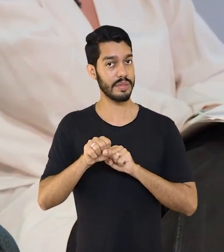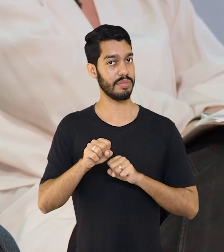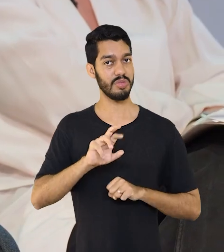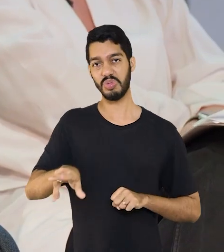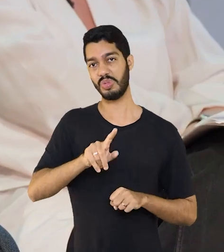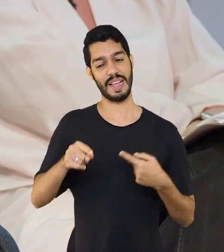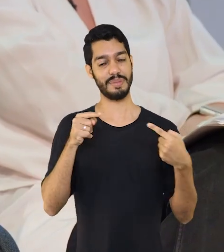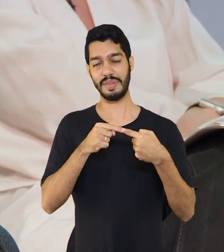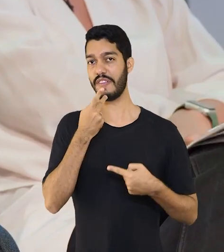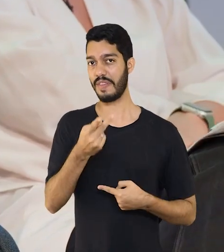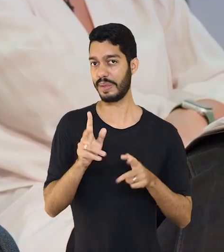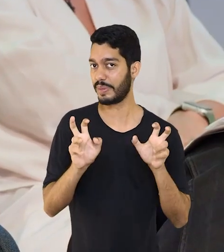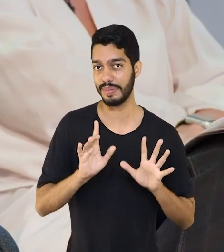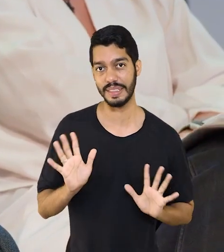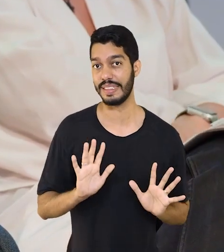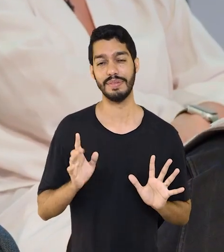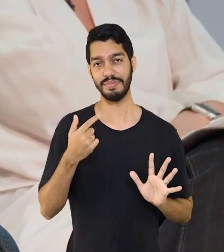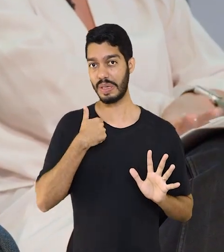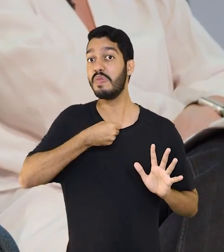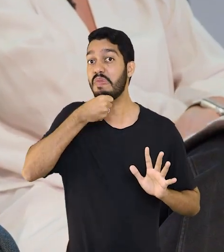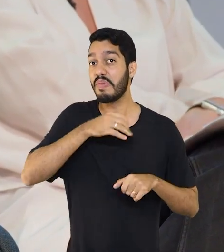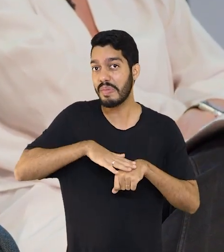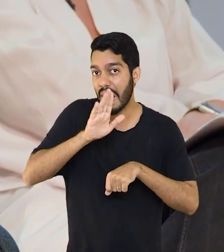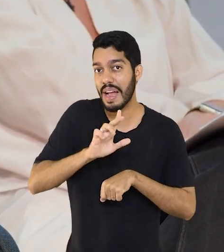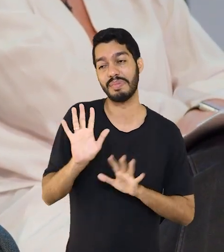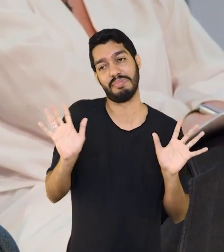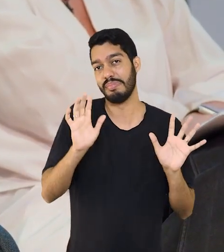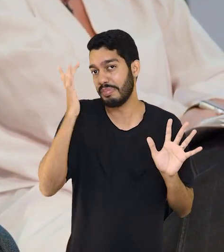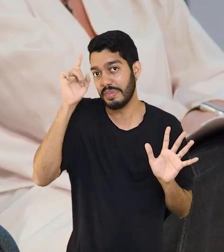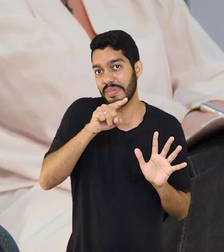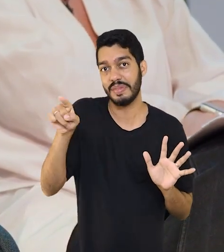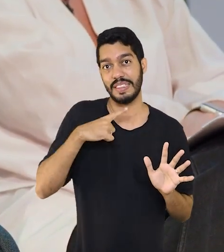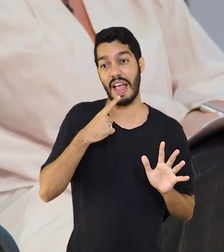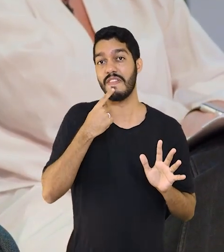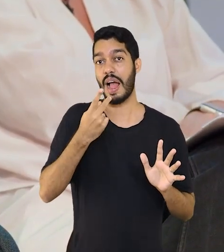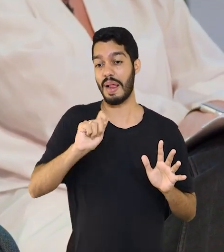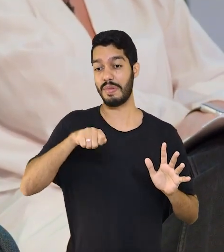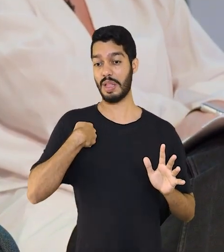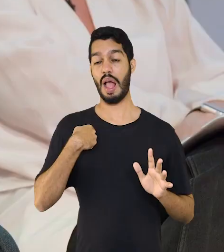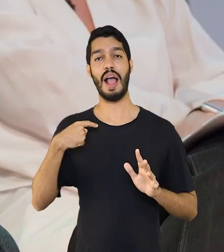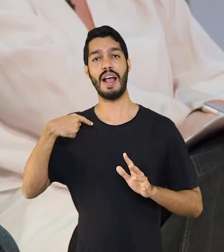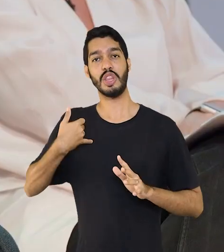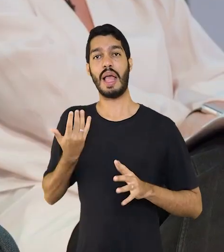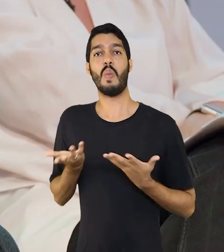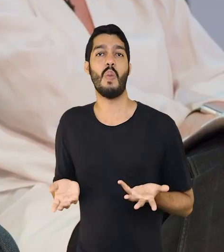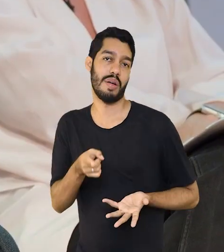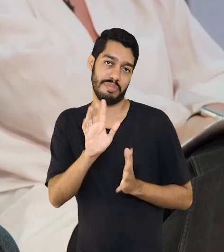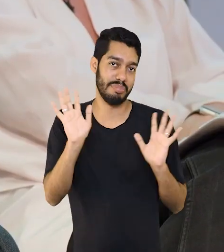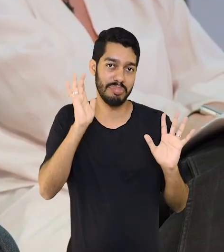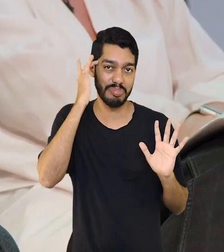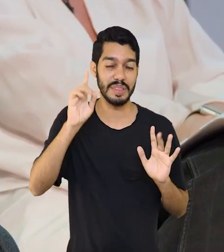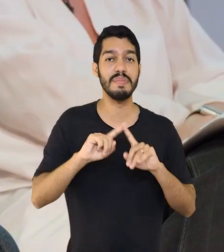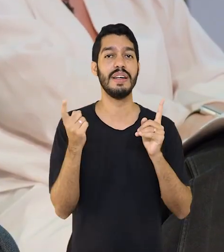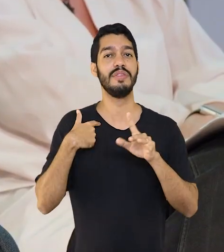minha formação, isso não era nem falado. Eu não sou tão velha assim, né? Eu não tenho cara de... Eu não sei se vocês... A idade aí que vocês dão para mim, não vou perguntar para não